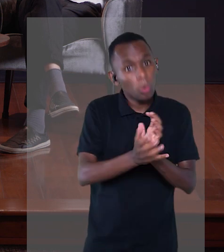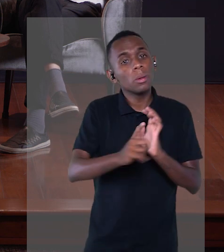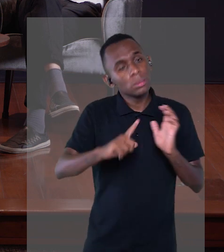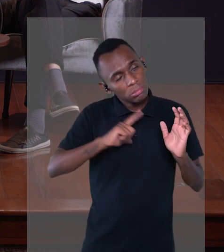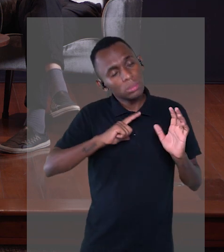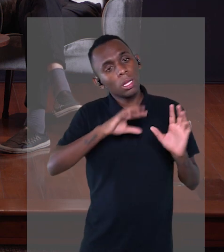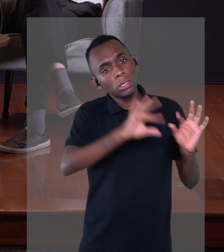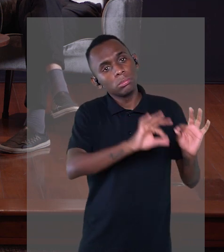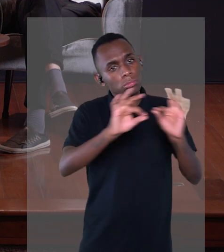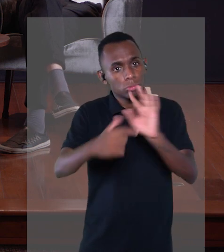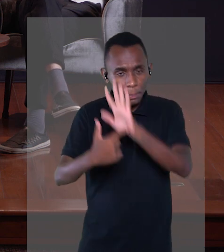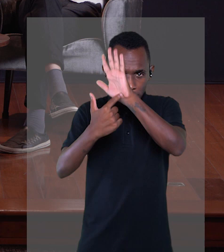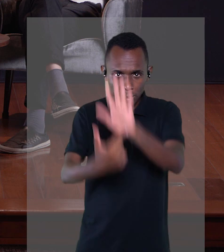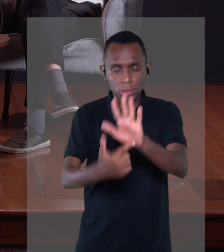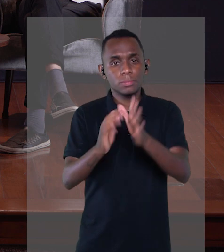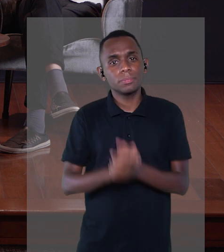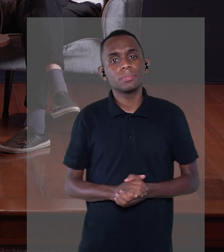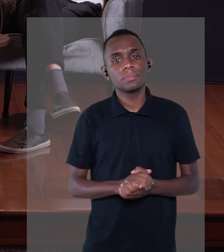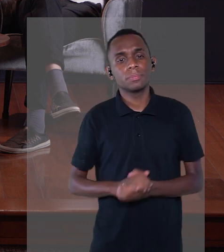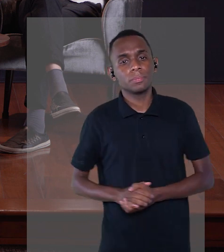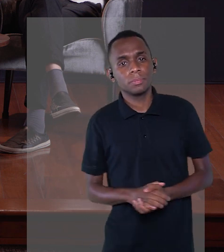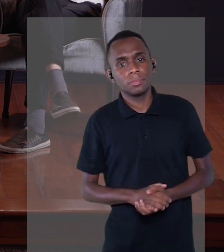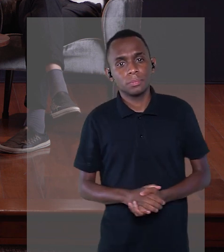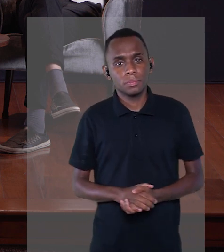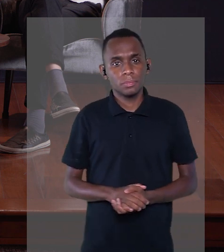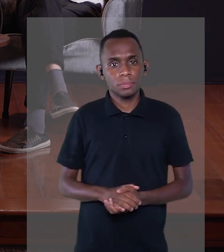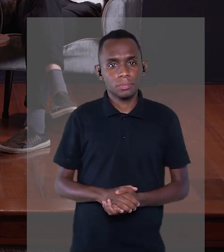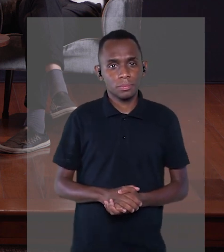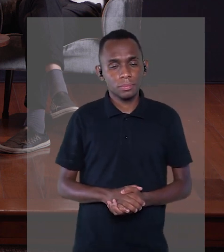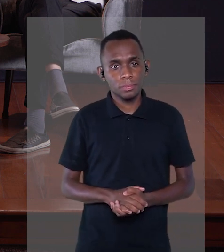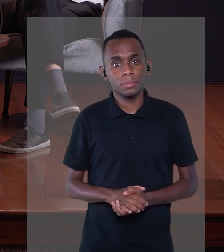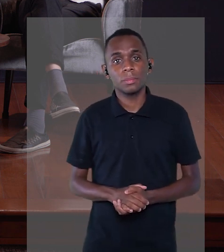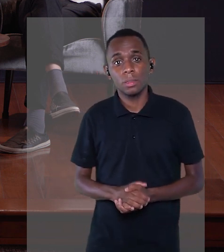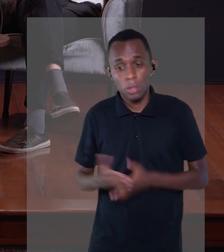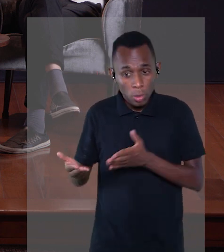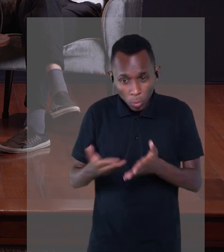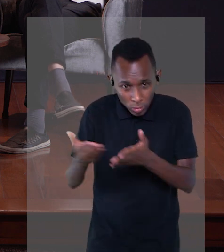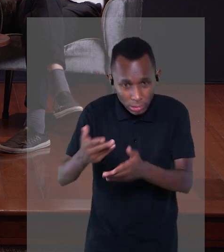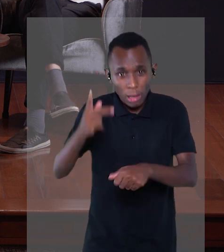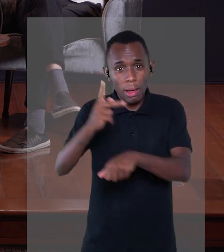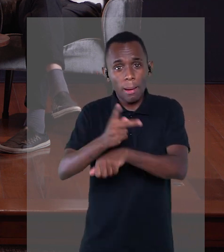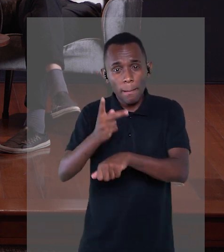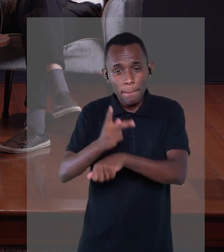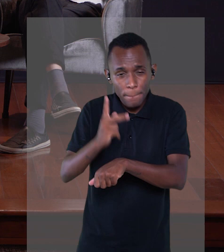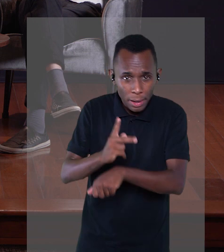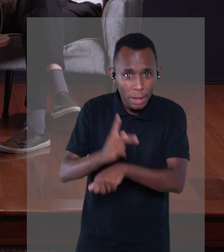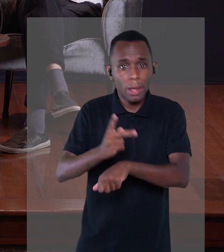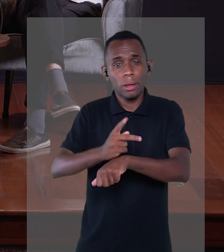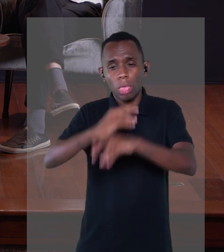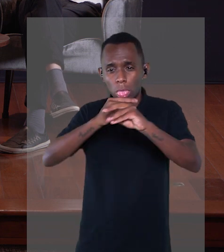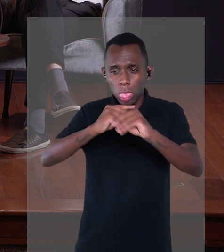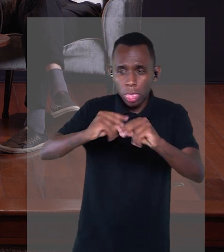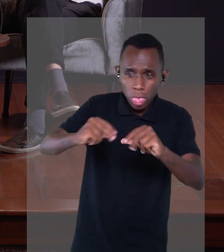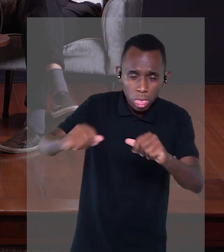travessia jogada ali discretamente, Estrada de Pedra e Pó, Barro, Pedra, Pó e